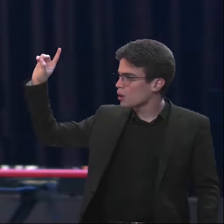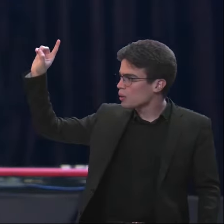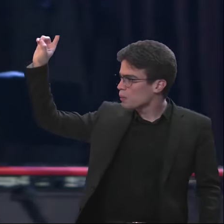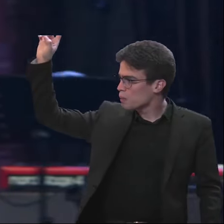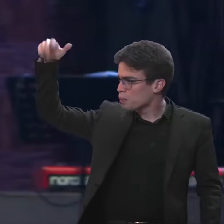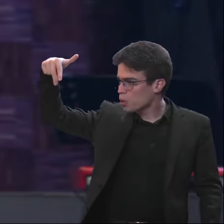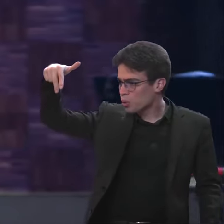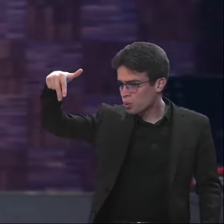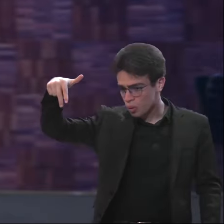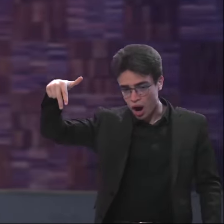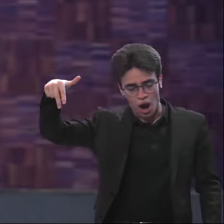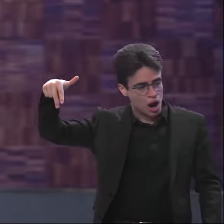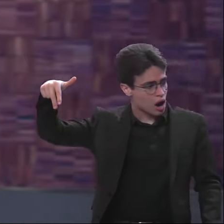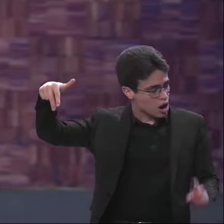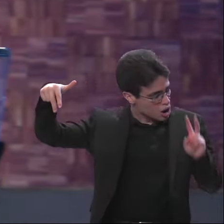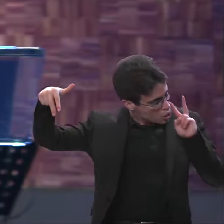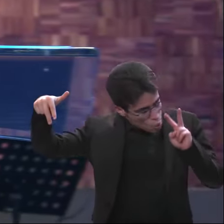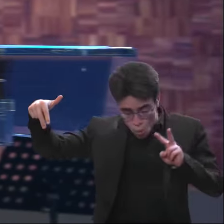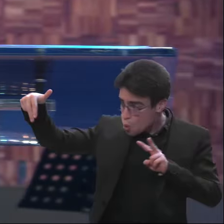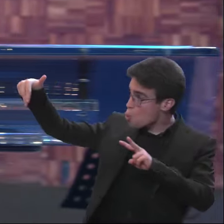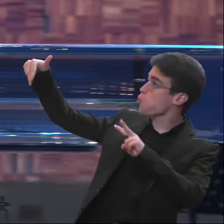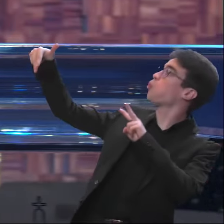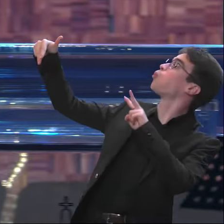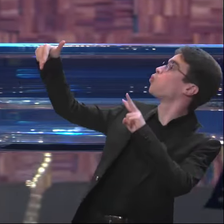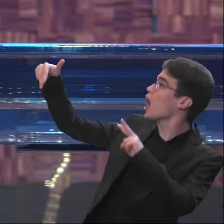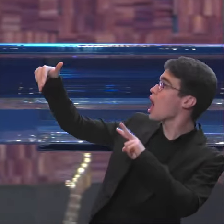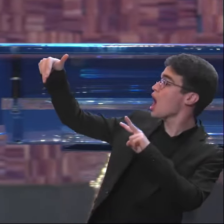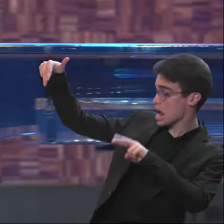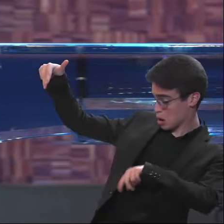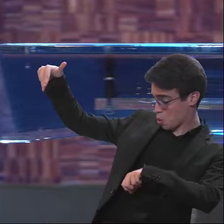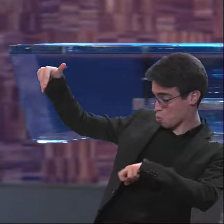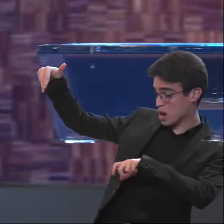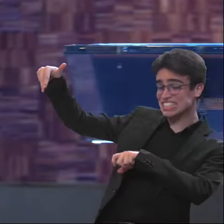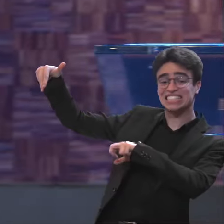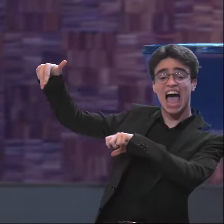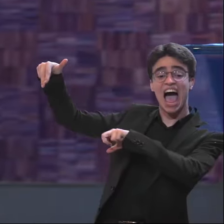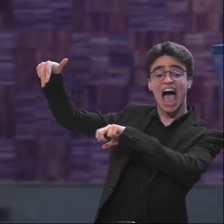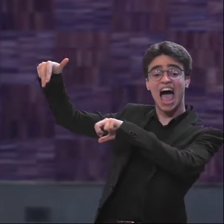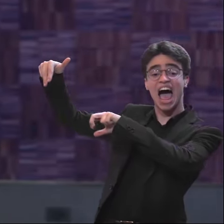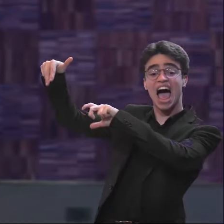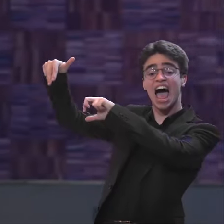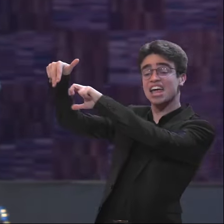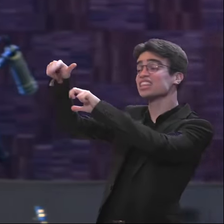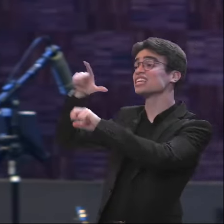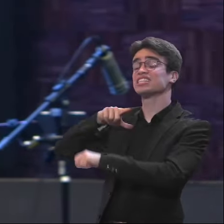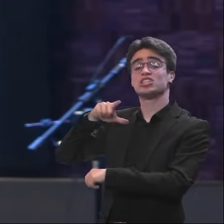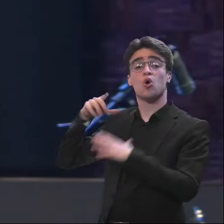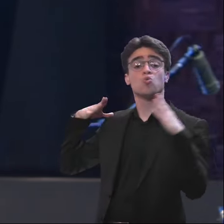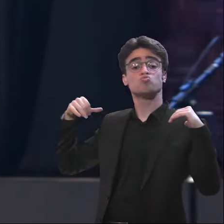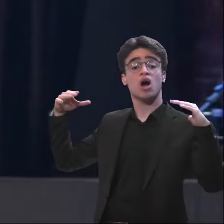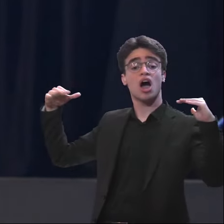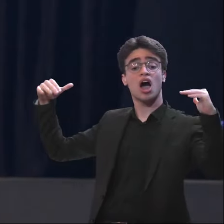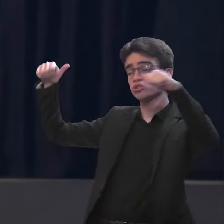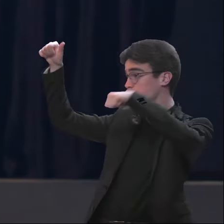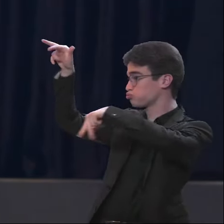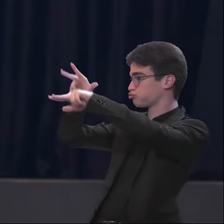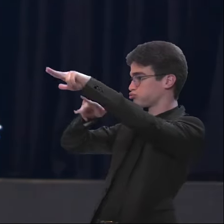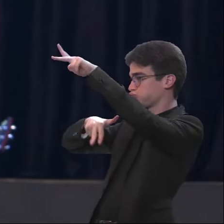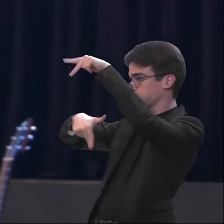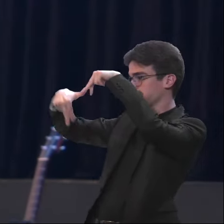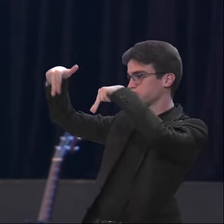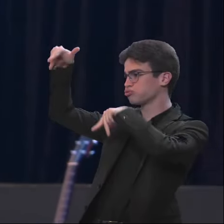uma escada que sai da terra e chega aos céus, e os anjos do Senhor subindo e descendo. E ele